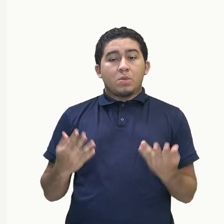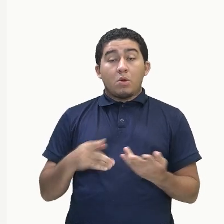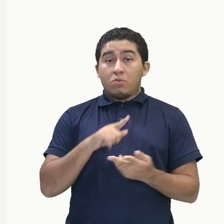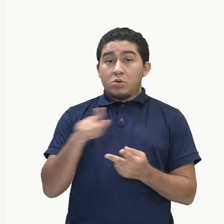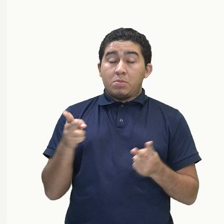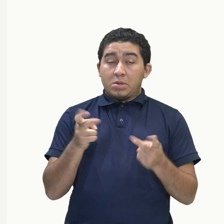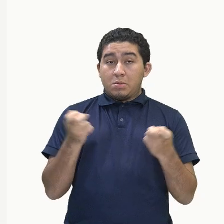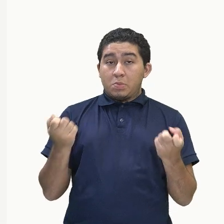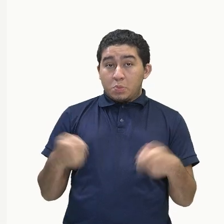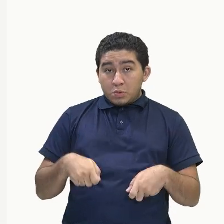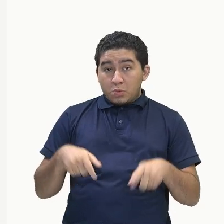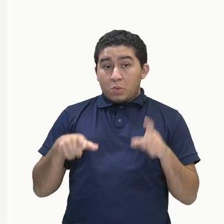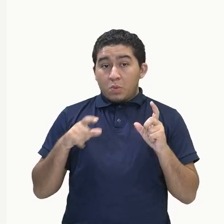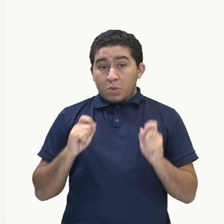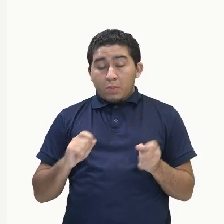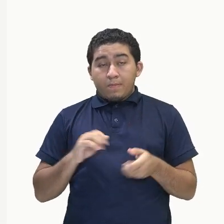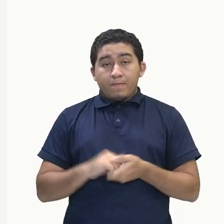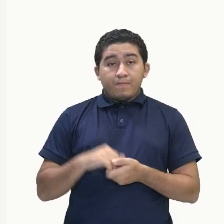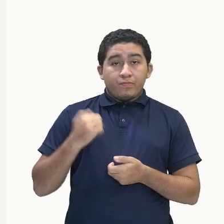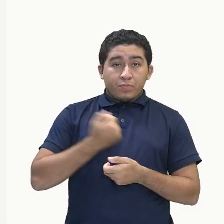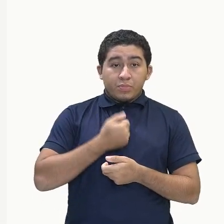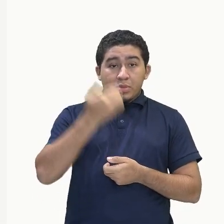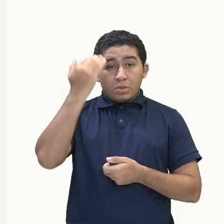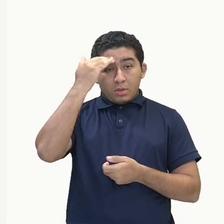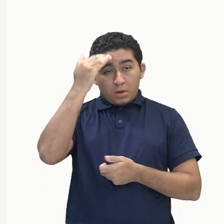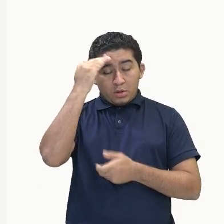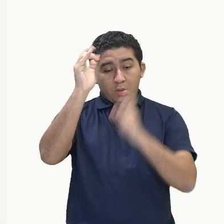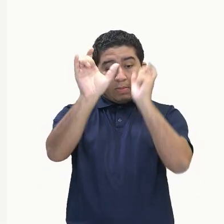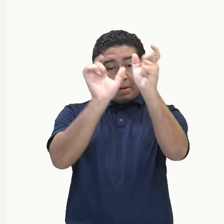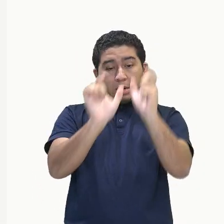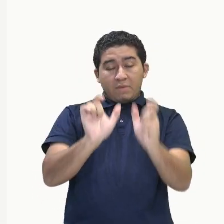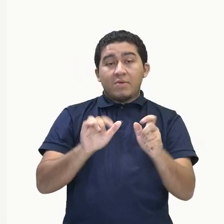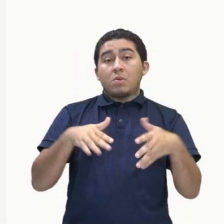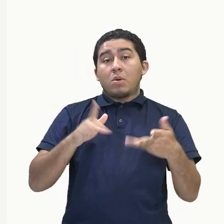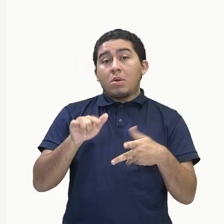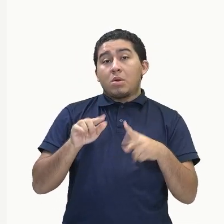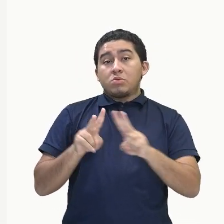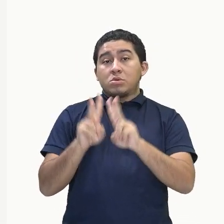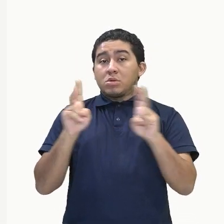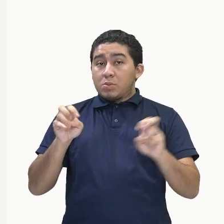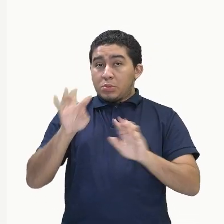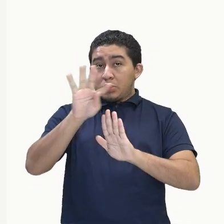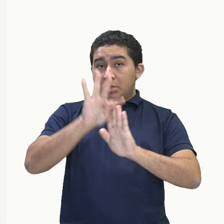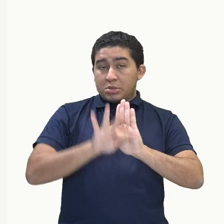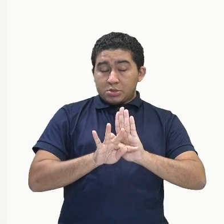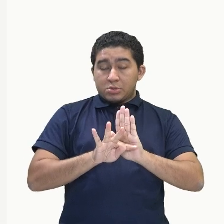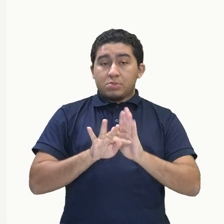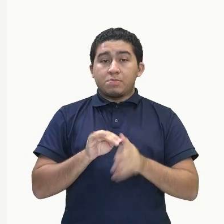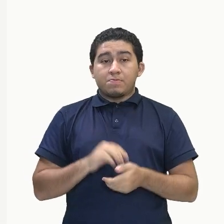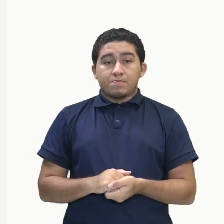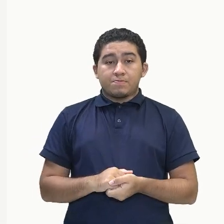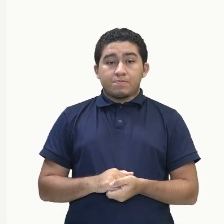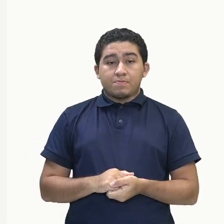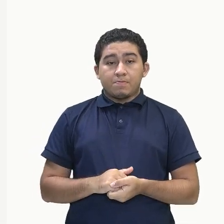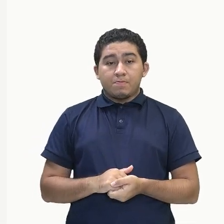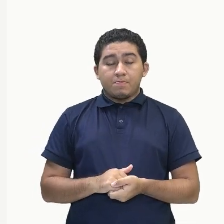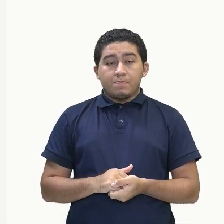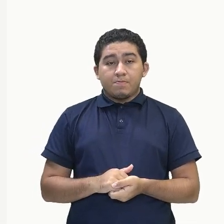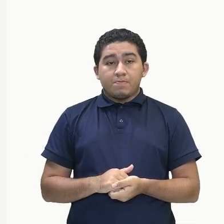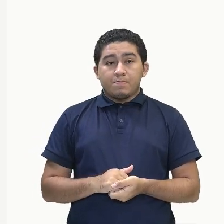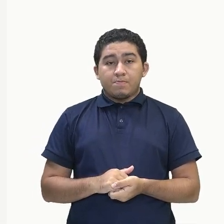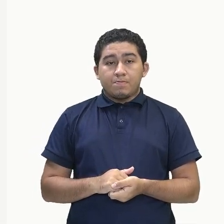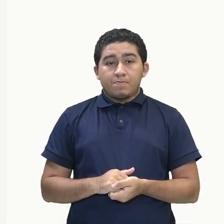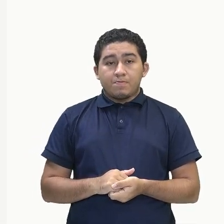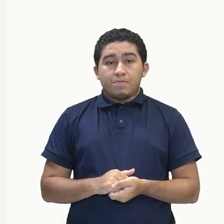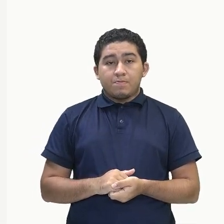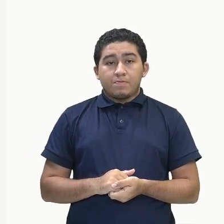vai confirmando através dessas palavras qual é o assunto do texto, não é verdade? Então, você já viu que tem carreira,